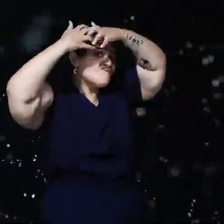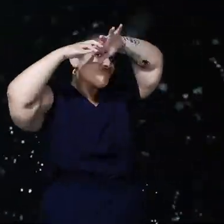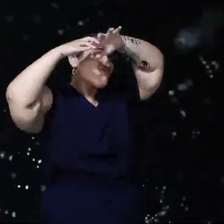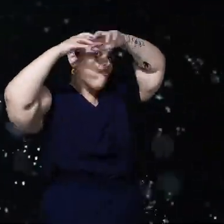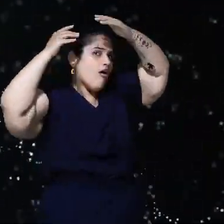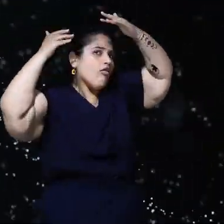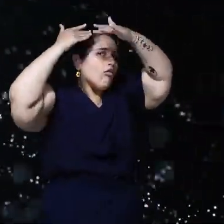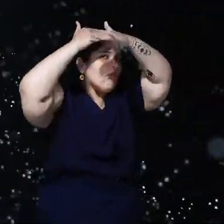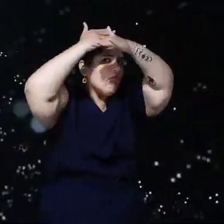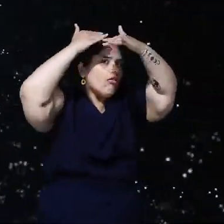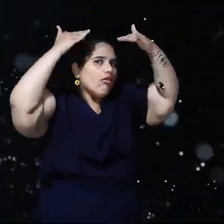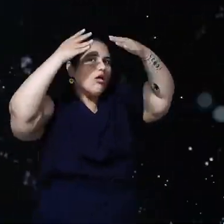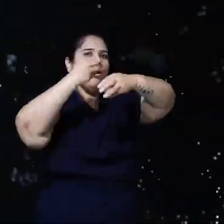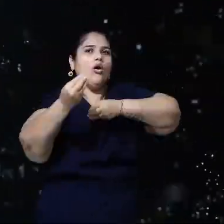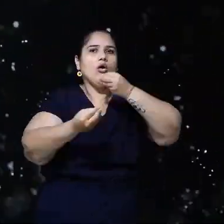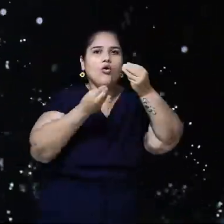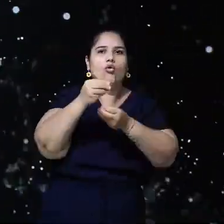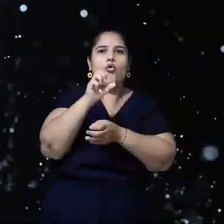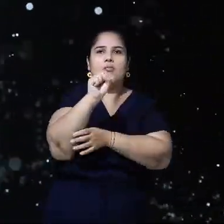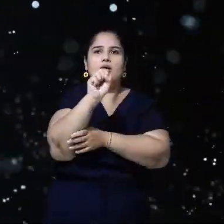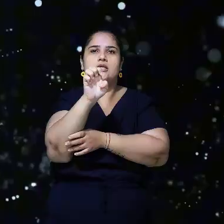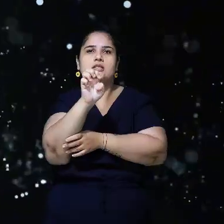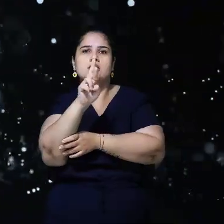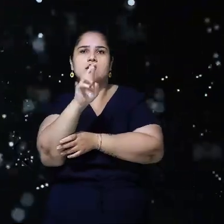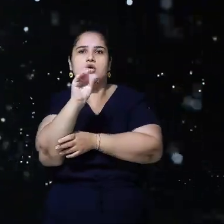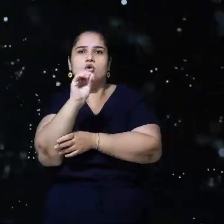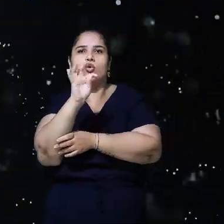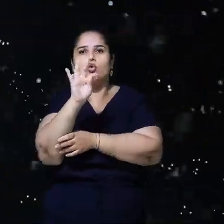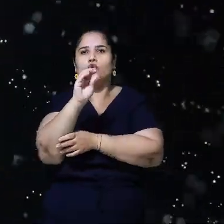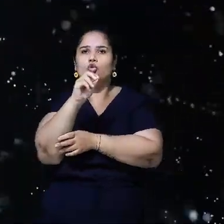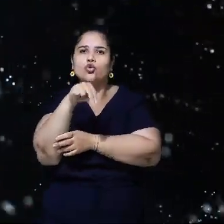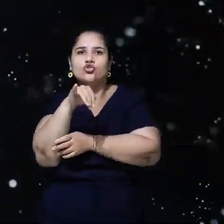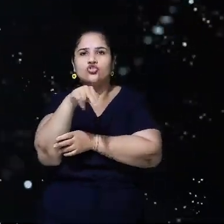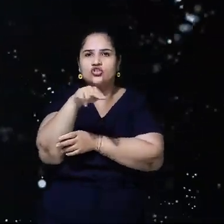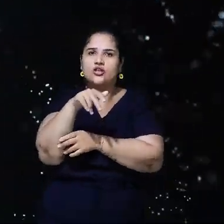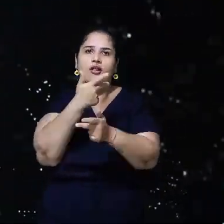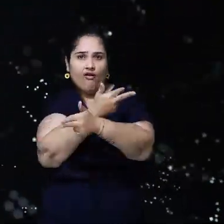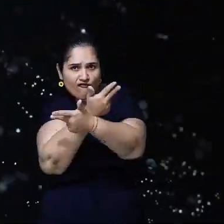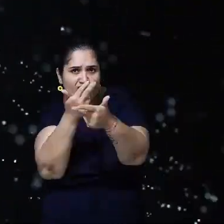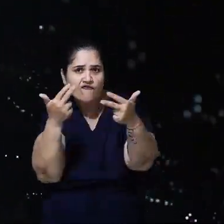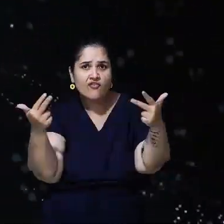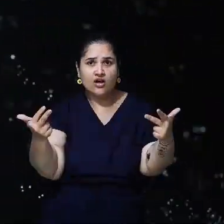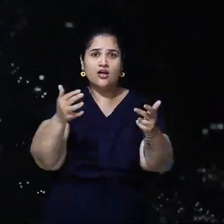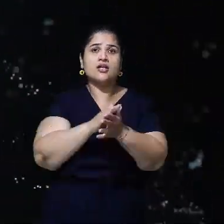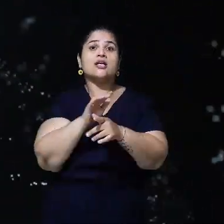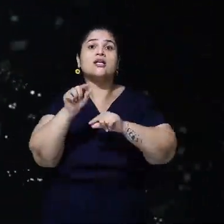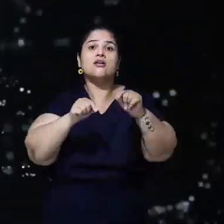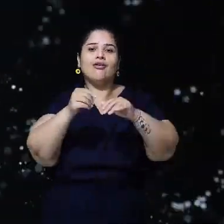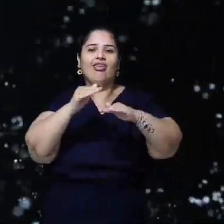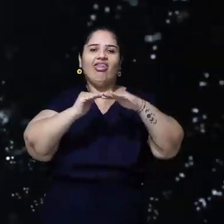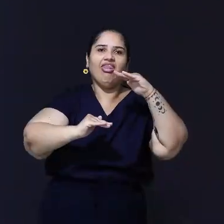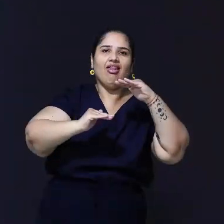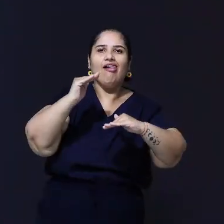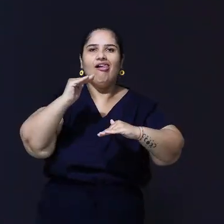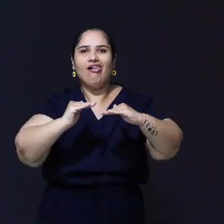como a serotonina, a dopamina e a noradrenalina, que, quando em desequilíbrio, podem